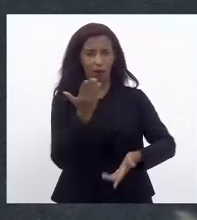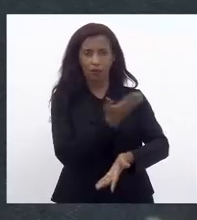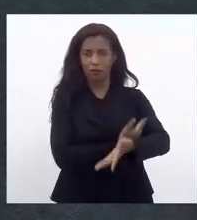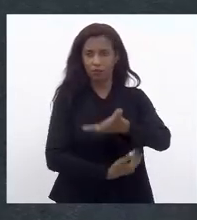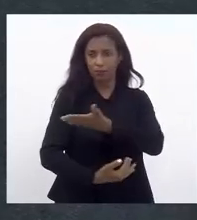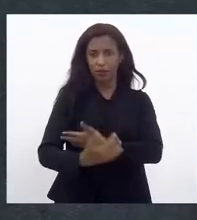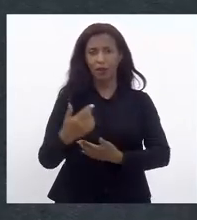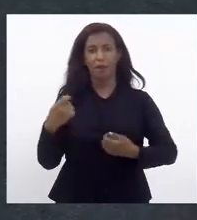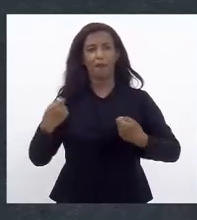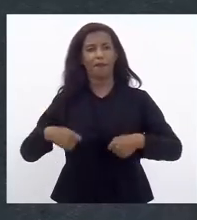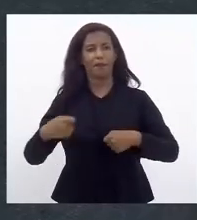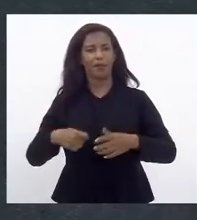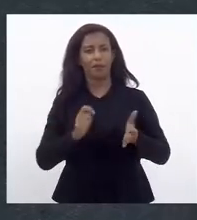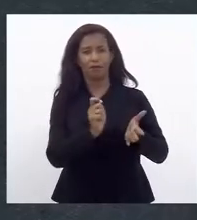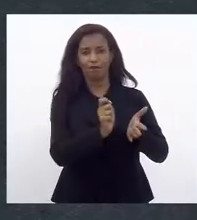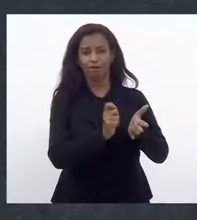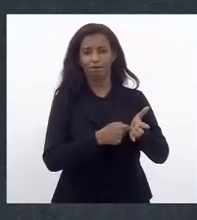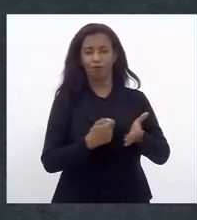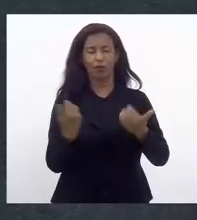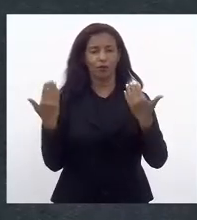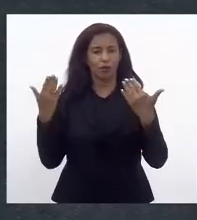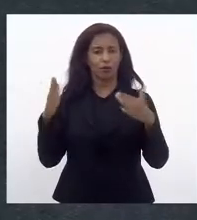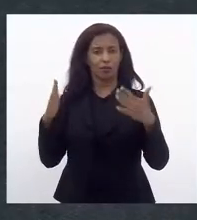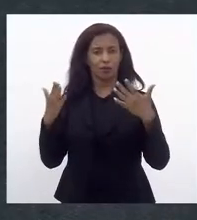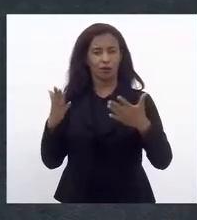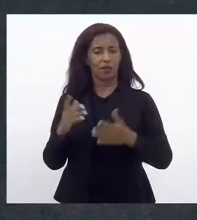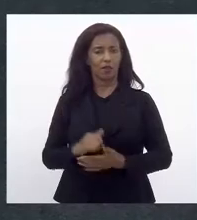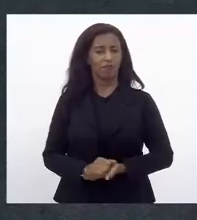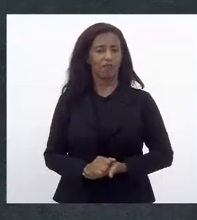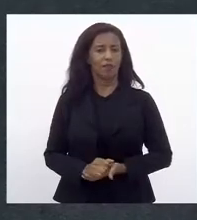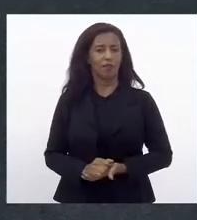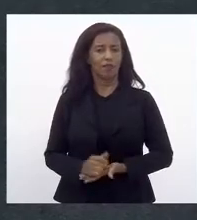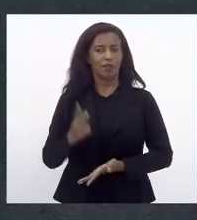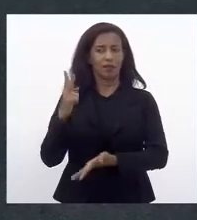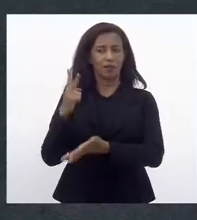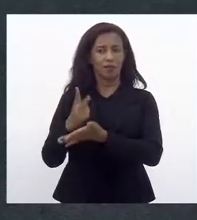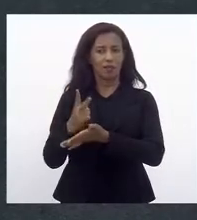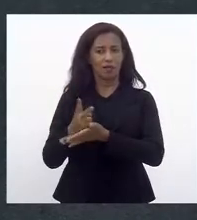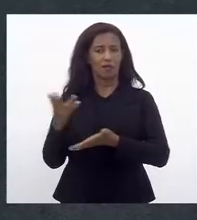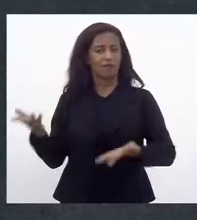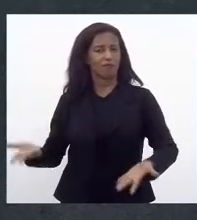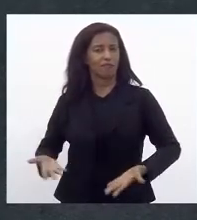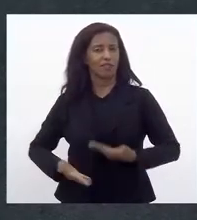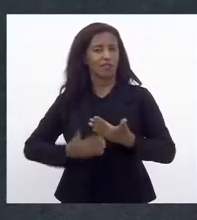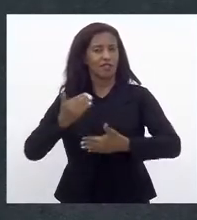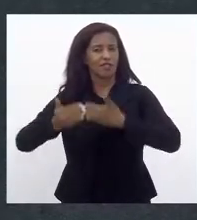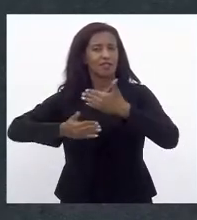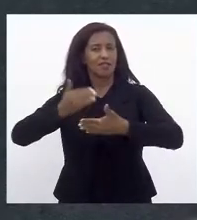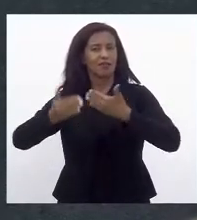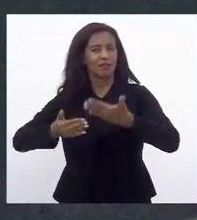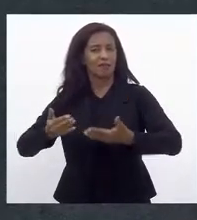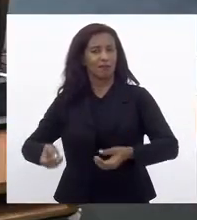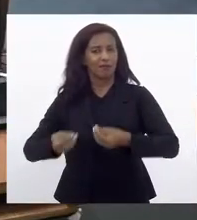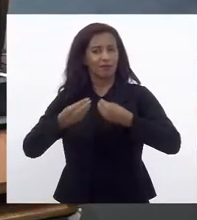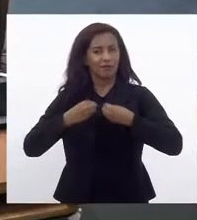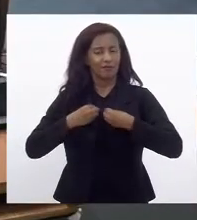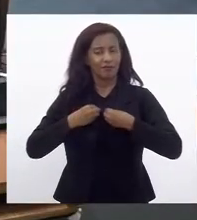paralímpicos merece um registro, nossos aplausos, e, sem dúvida nenhuma, esse desempenho nos inspirou.